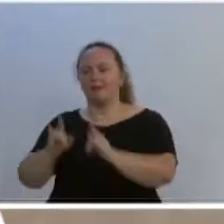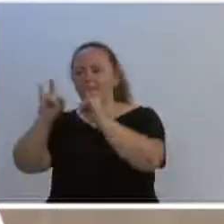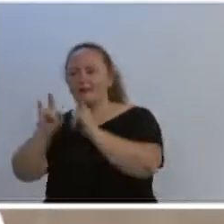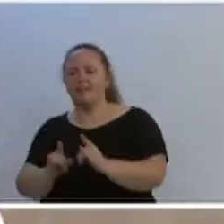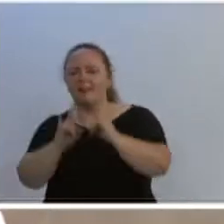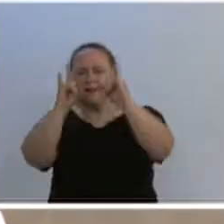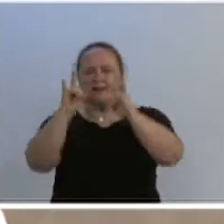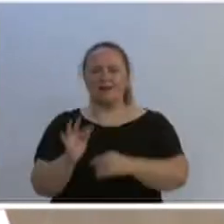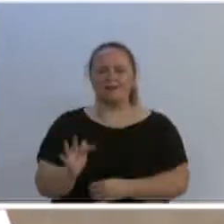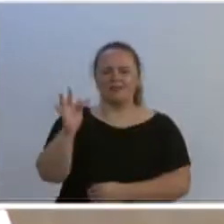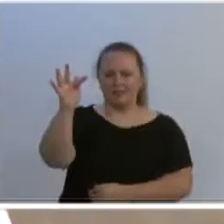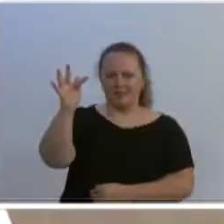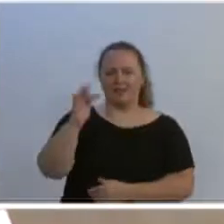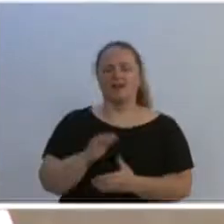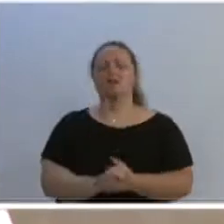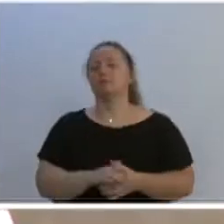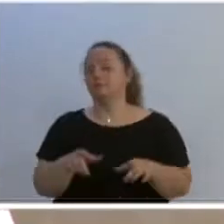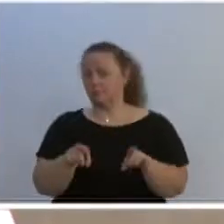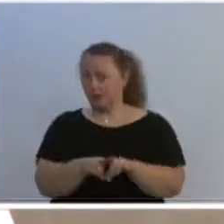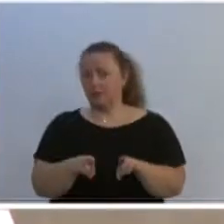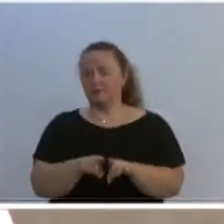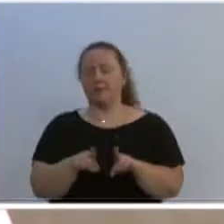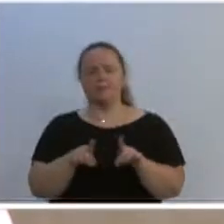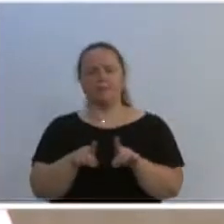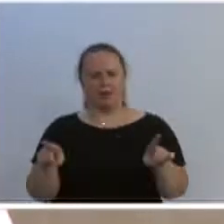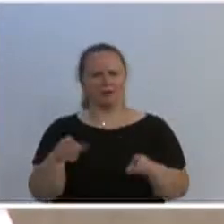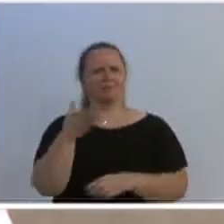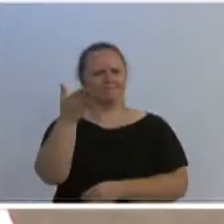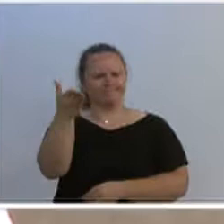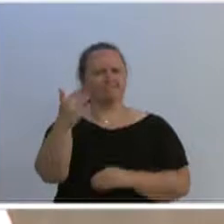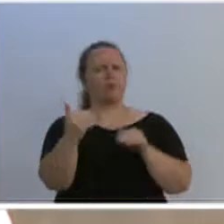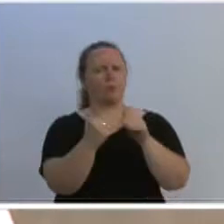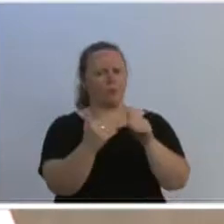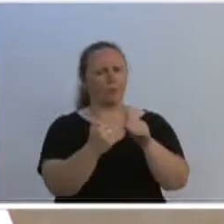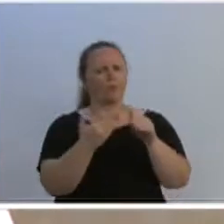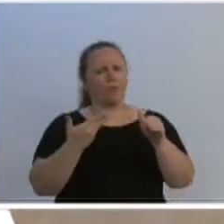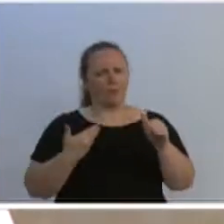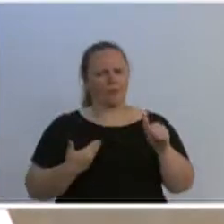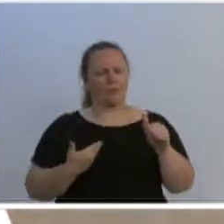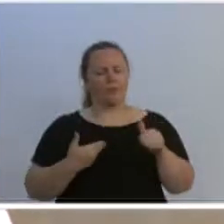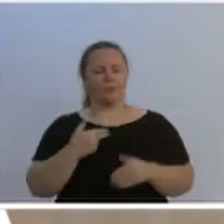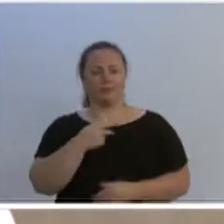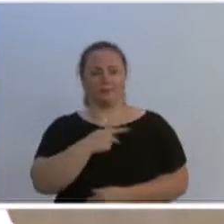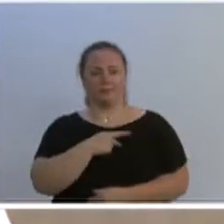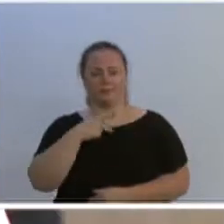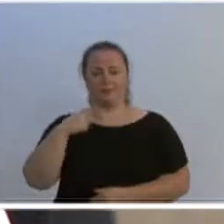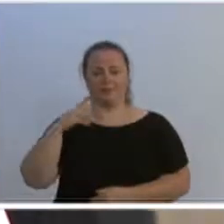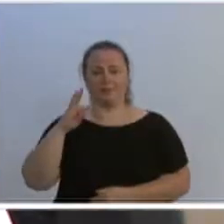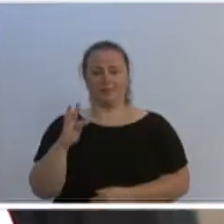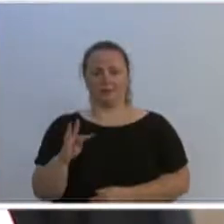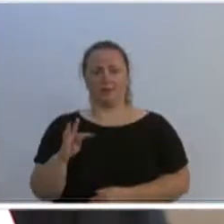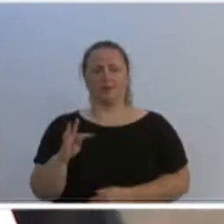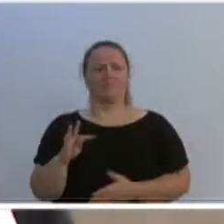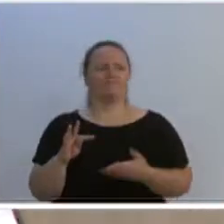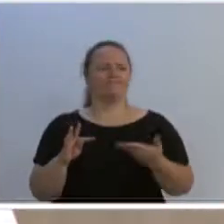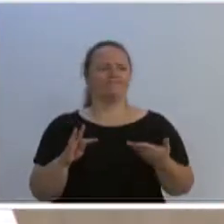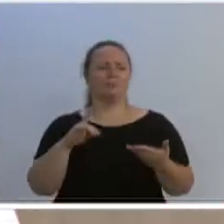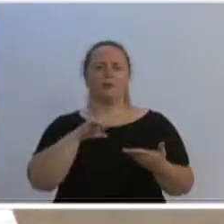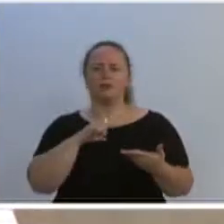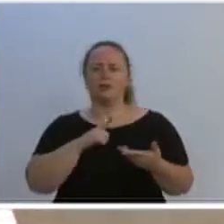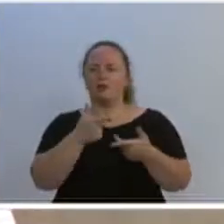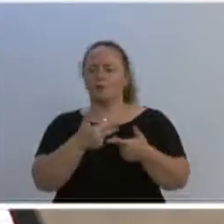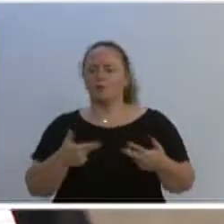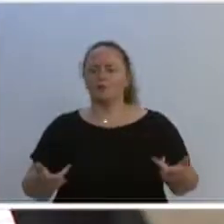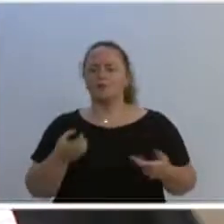em vários aspectos, mas Vossa Excelência vai ter que reconhecer que o governo do Partido dos Trabalhadores deixou uma herança que não é maldita, que é uma herança bendita,